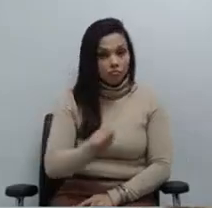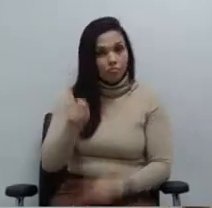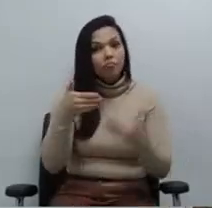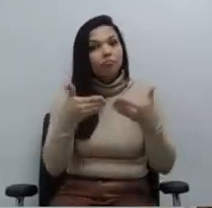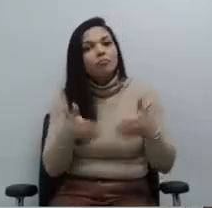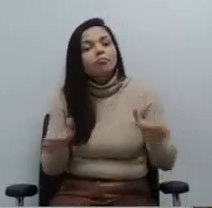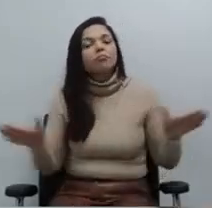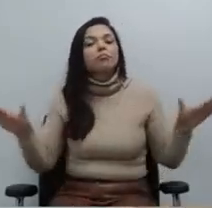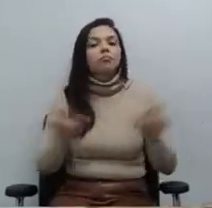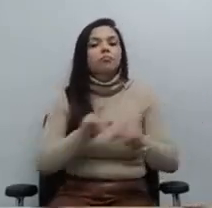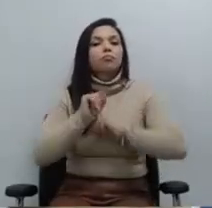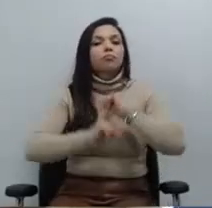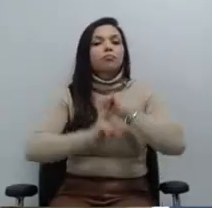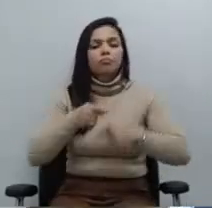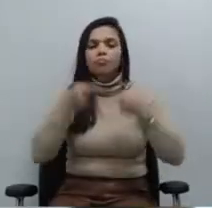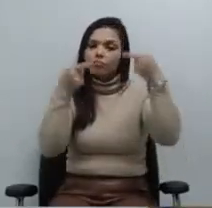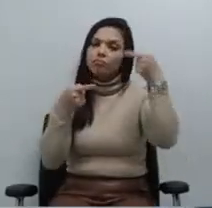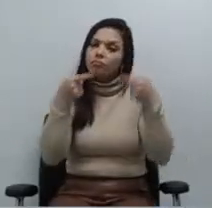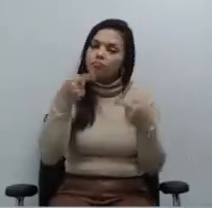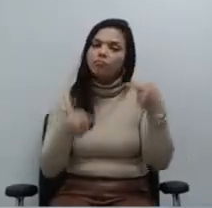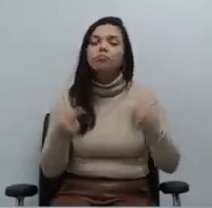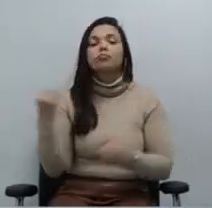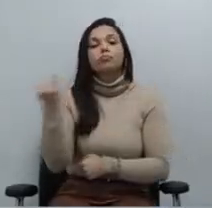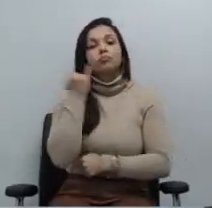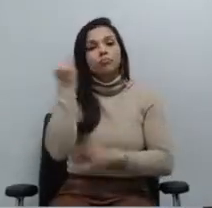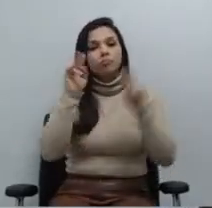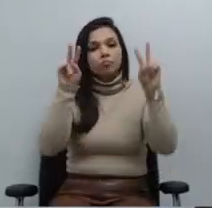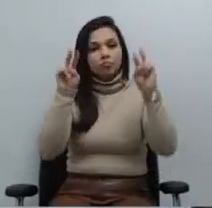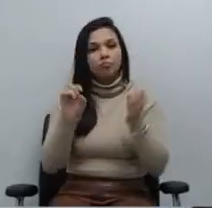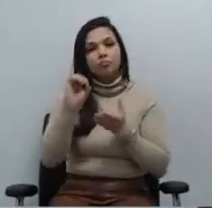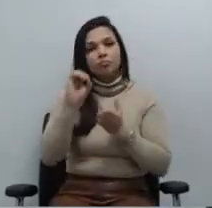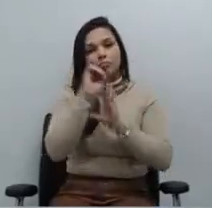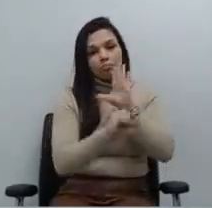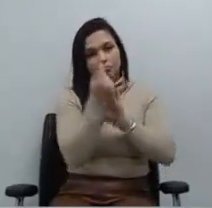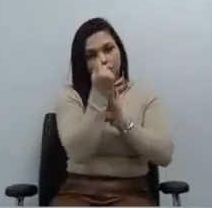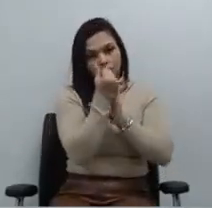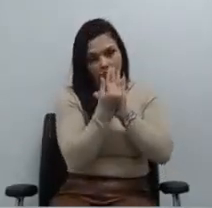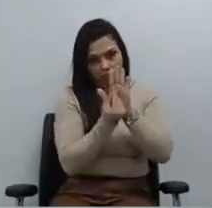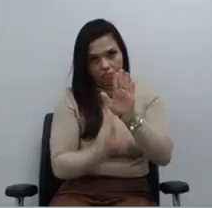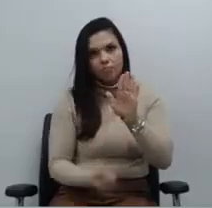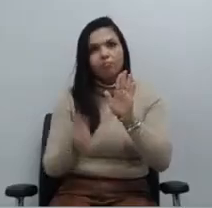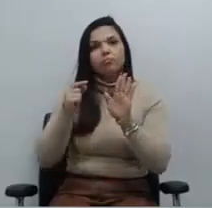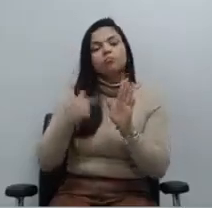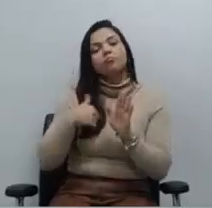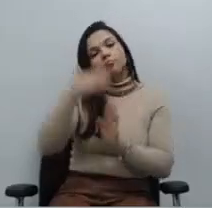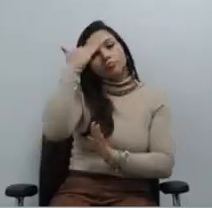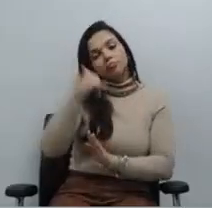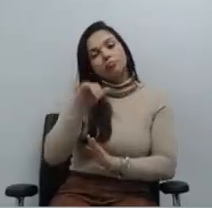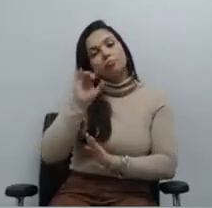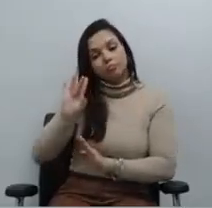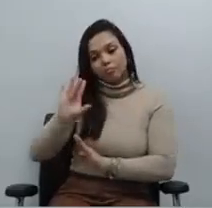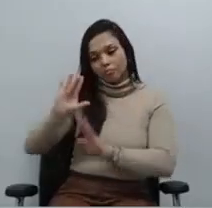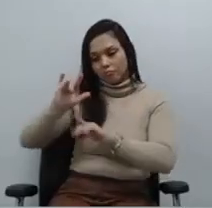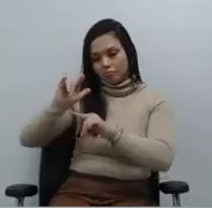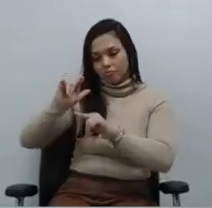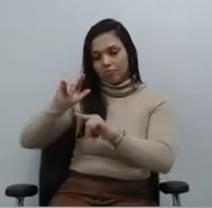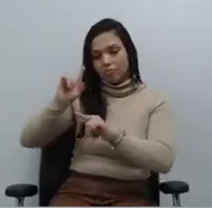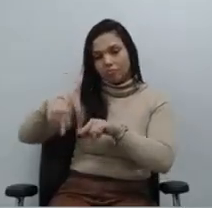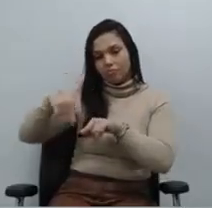a fazer um debate, fazer uma discussão sobre o orçamento. Sabemos que não é um debate apenas técnico,